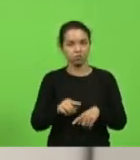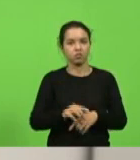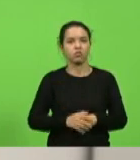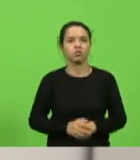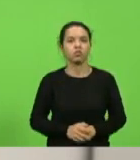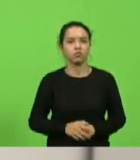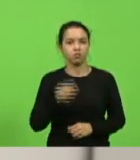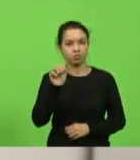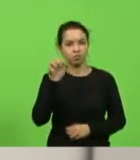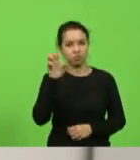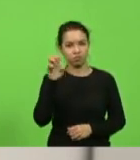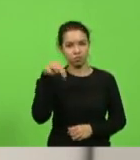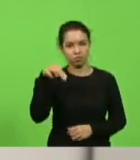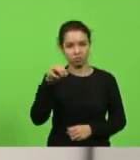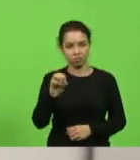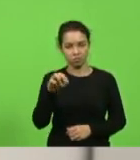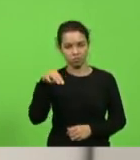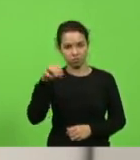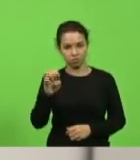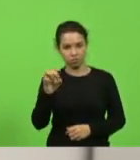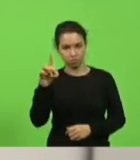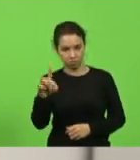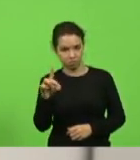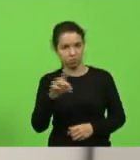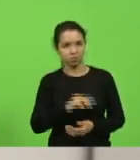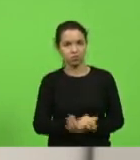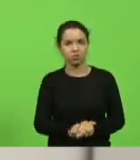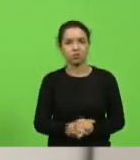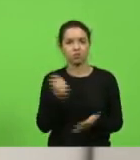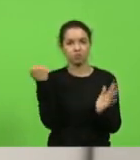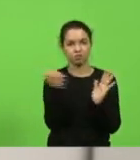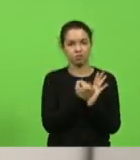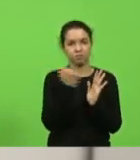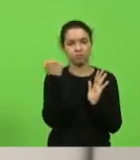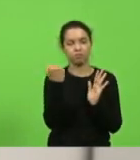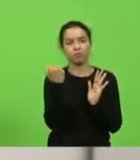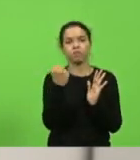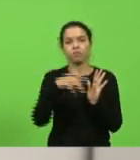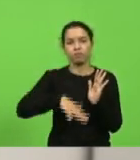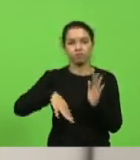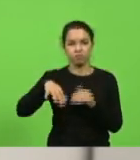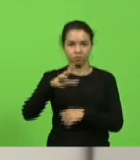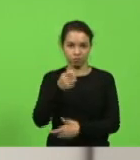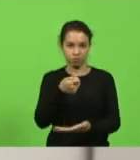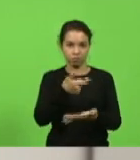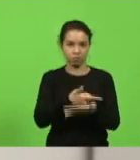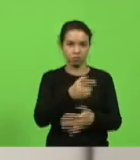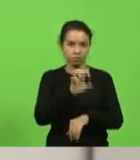quais sejam os ventiladores pulmonares da marca adquirida pelo Estado de Santa Catarina.